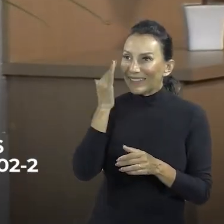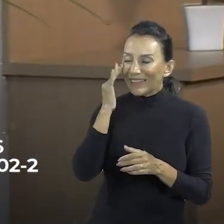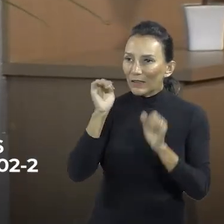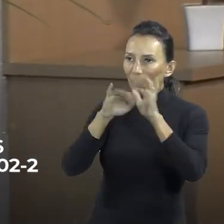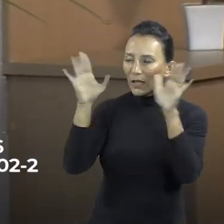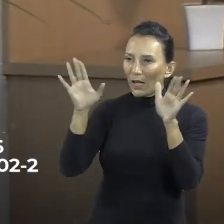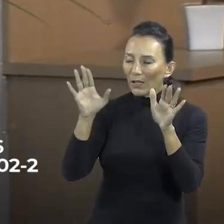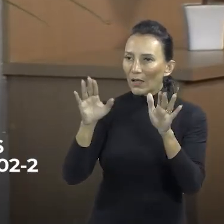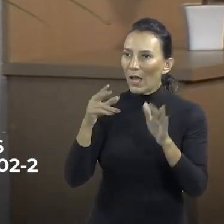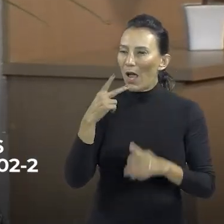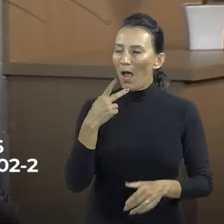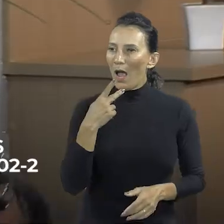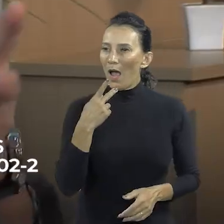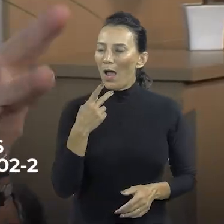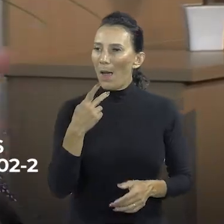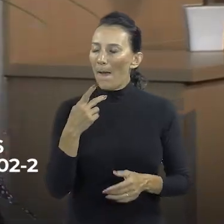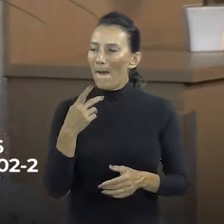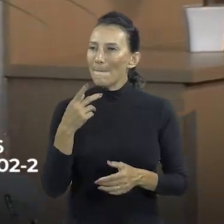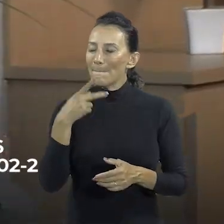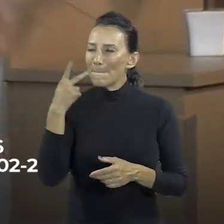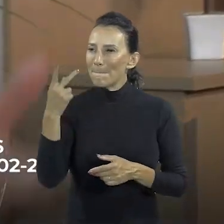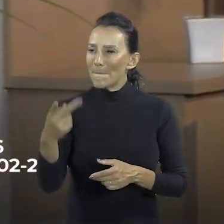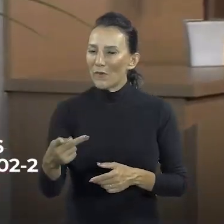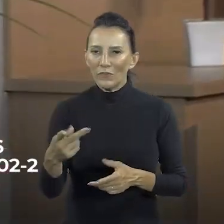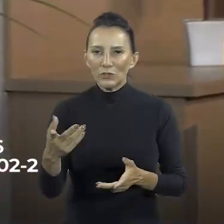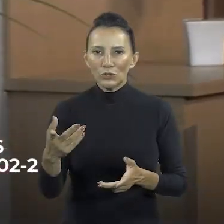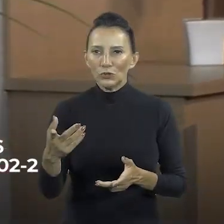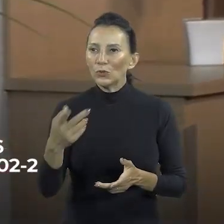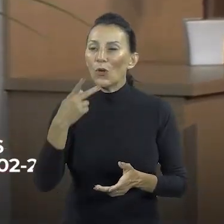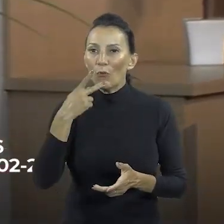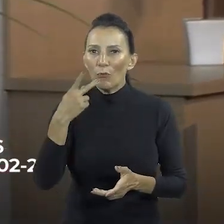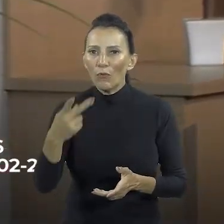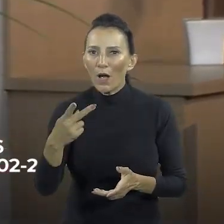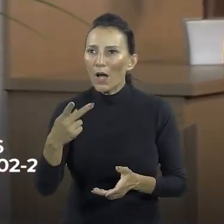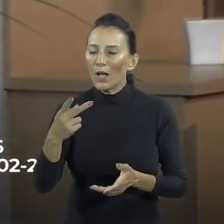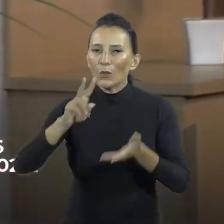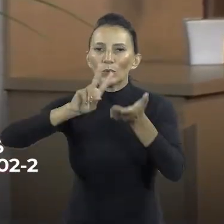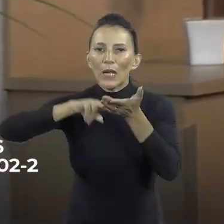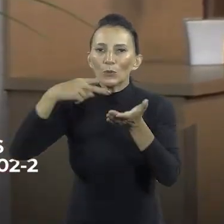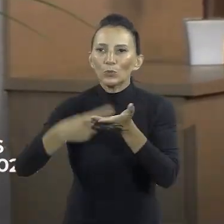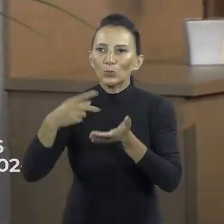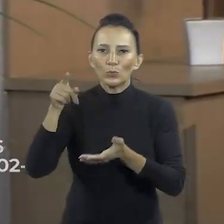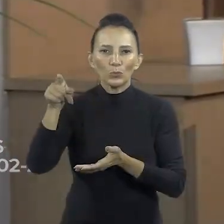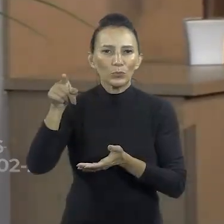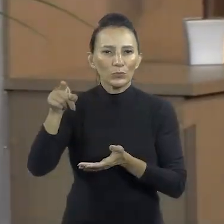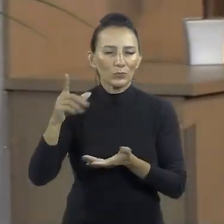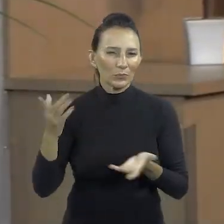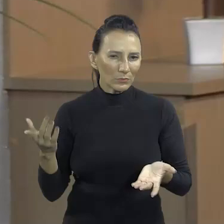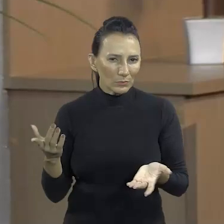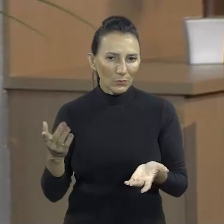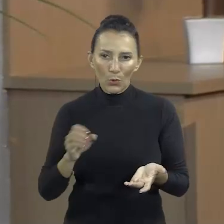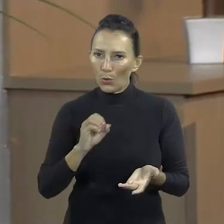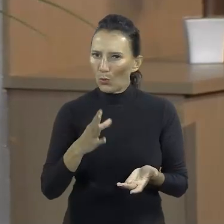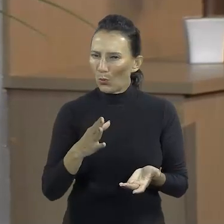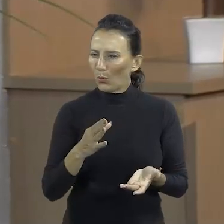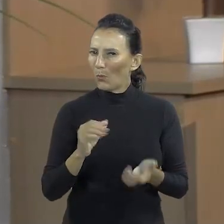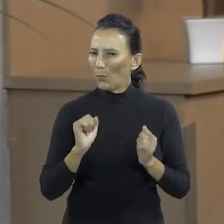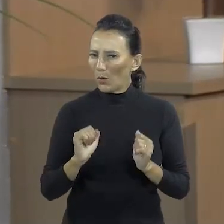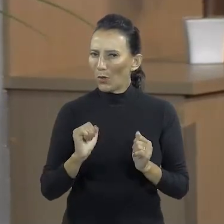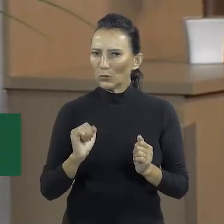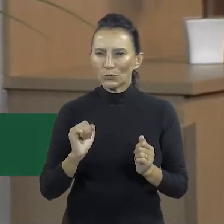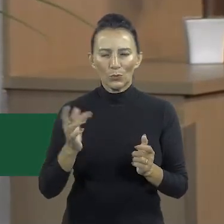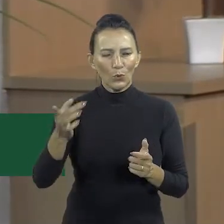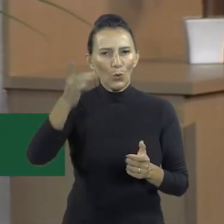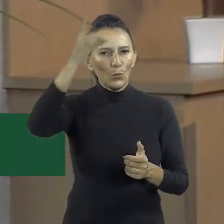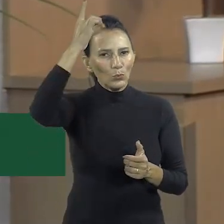profetizando. Eu posso de repente ser batizado com outro dom de cura, que necessariamente eu não estarei falando